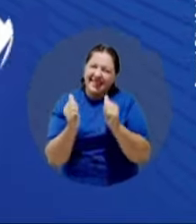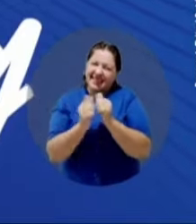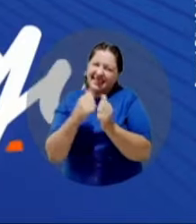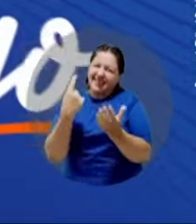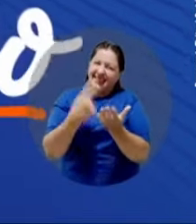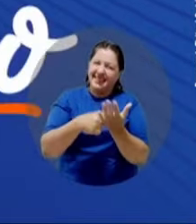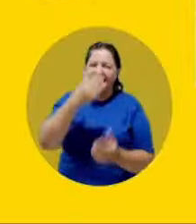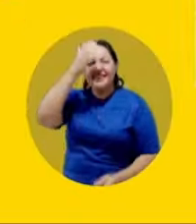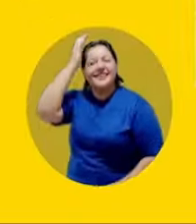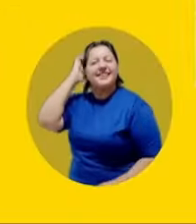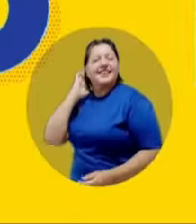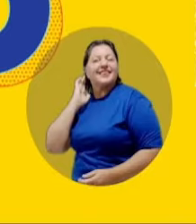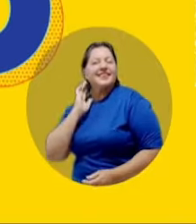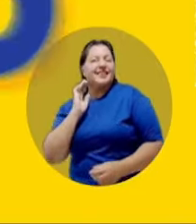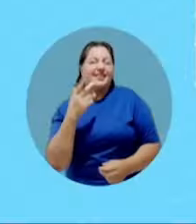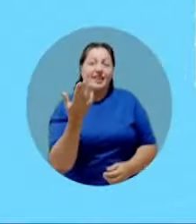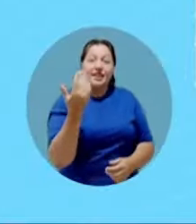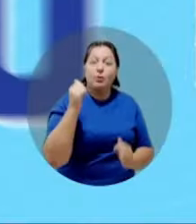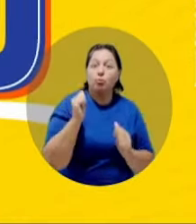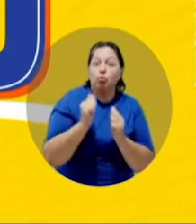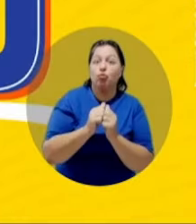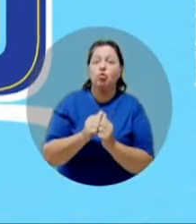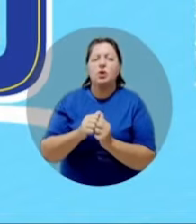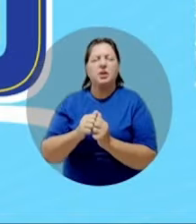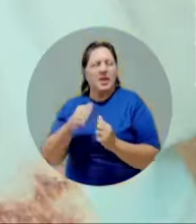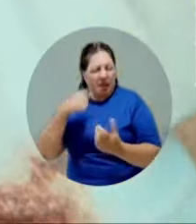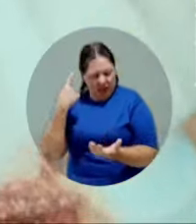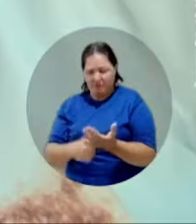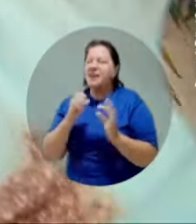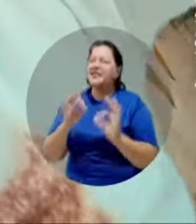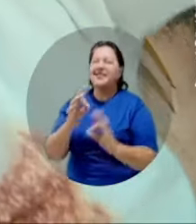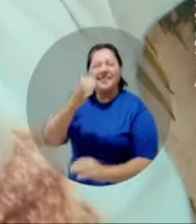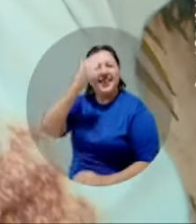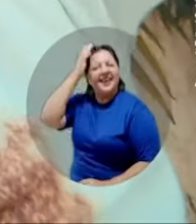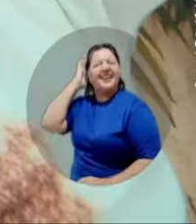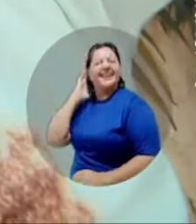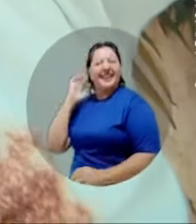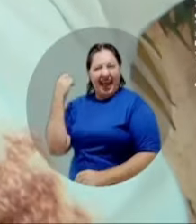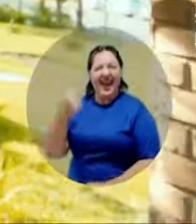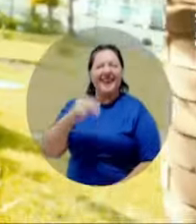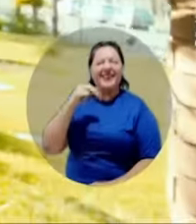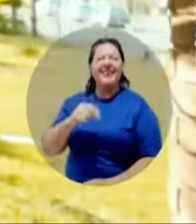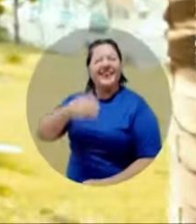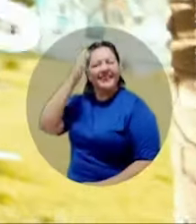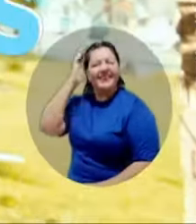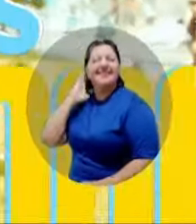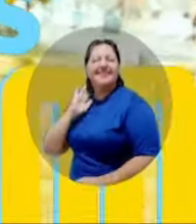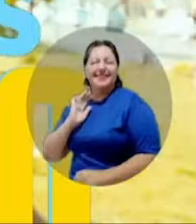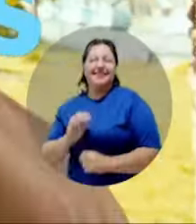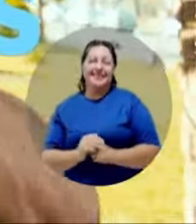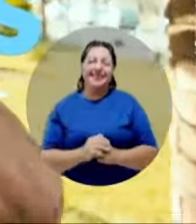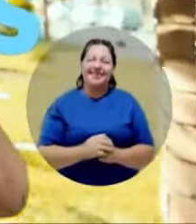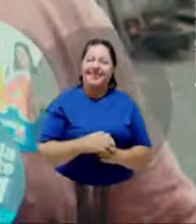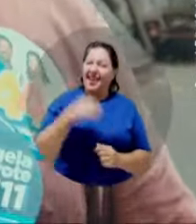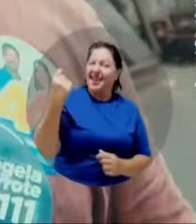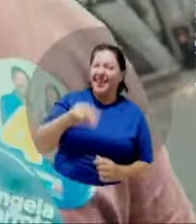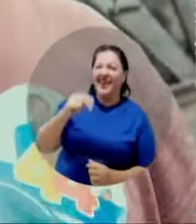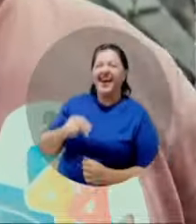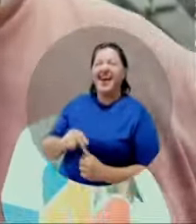Vamos jogar junto com o Rodrigo. Vamos jogar junto com o Rodrigo. Tamo junto com o Rodrigo. Tô fechada com o Rodrigo. A Cunha Neves,